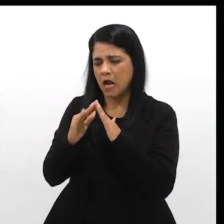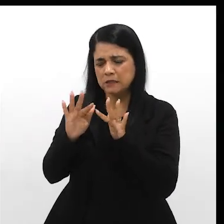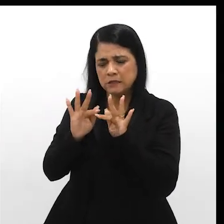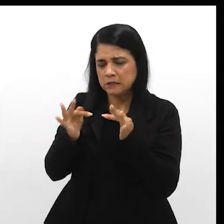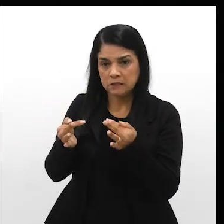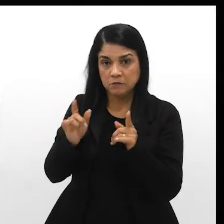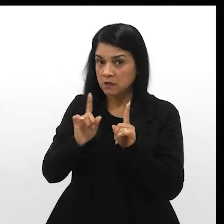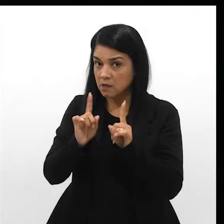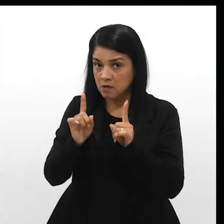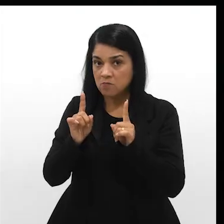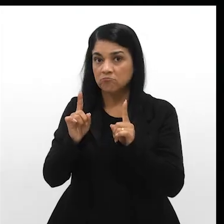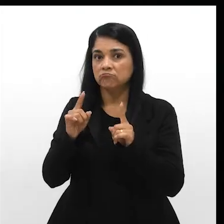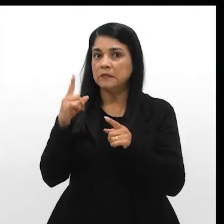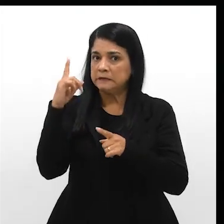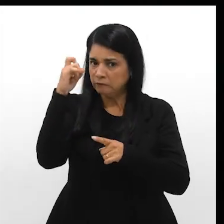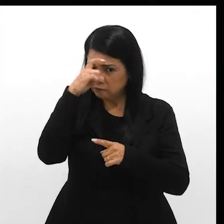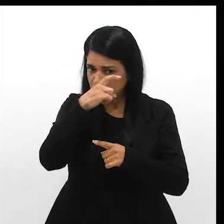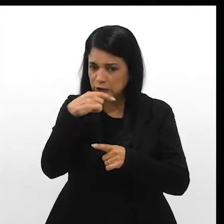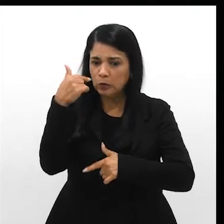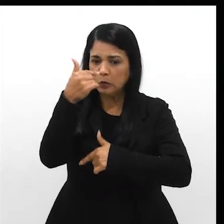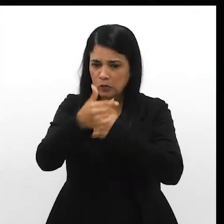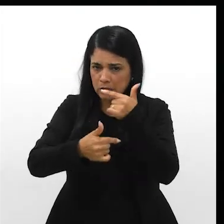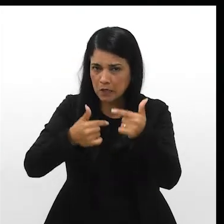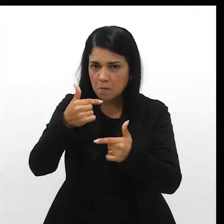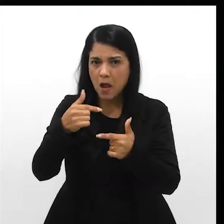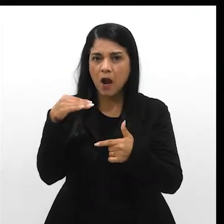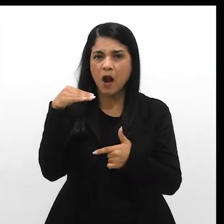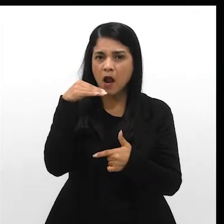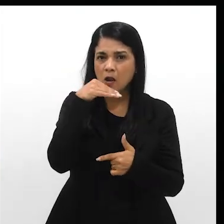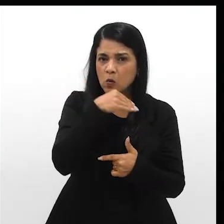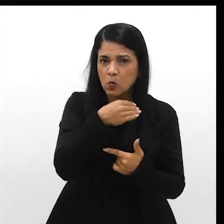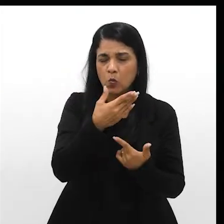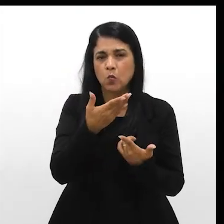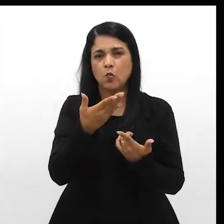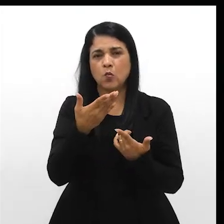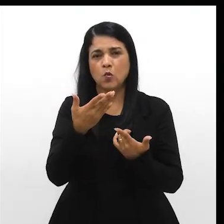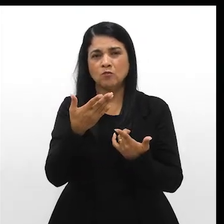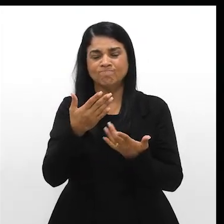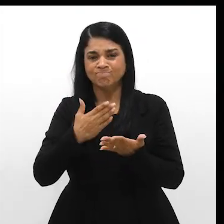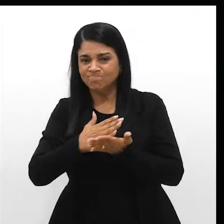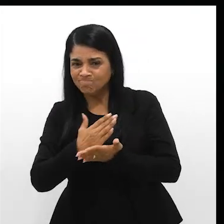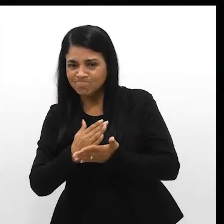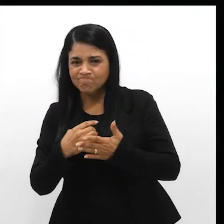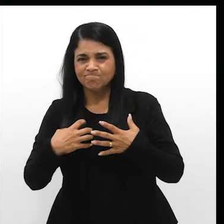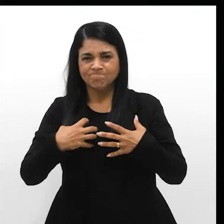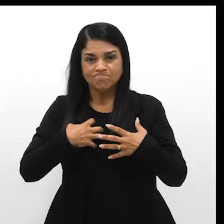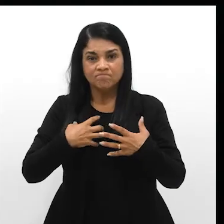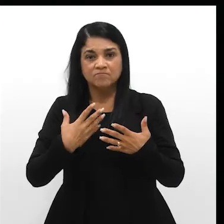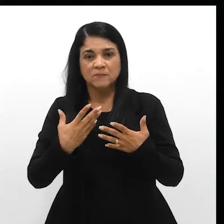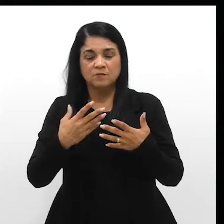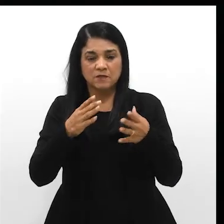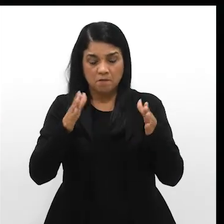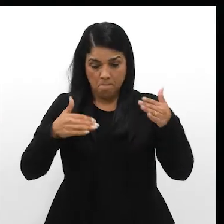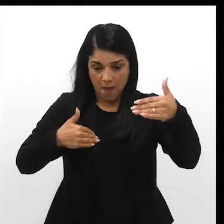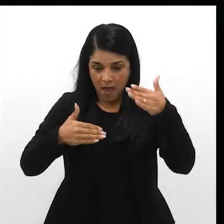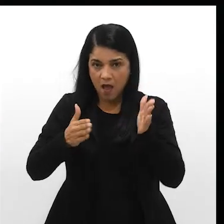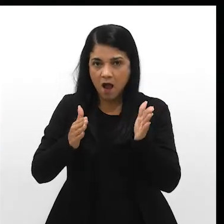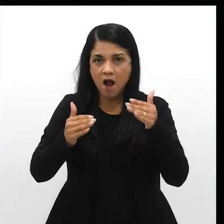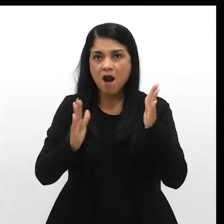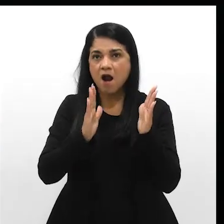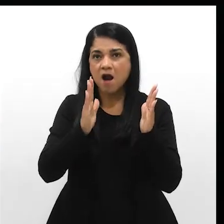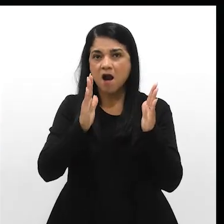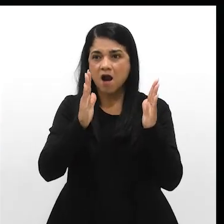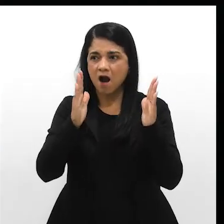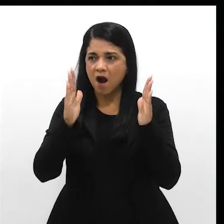sua casa, no seu ateliê, não. É um ambiente de trabalho, é calor, é desconforto, Pô, e você tem que não, deslocar